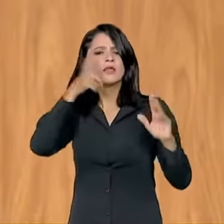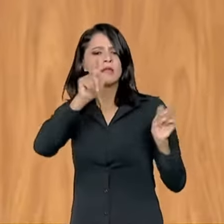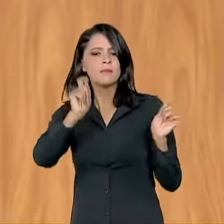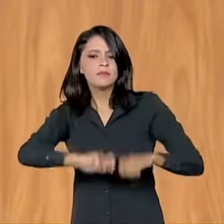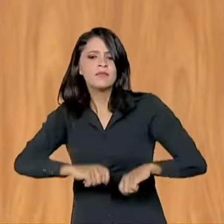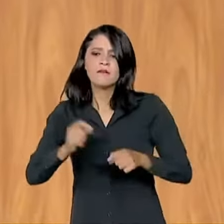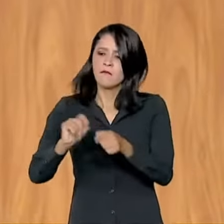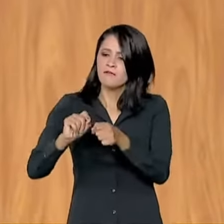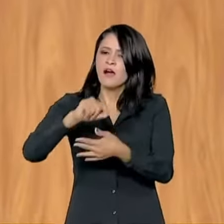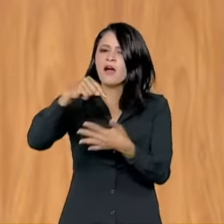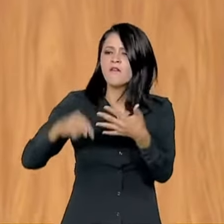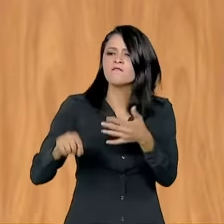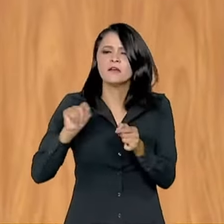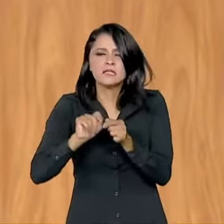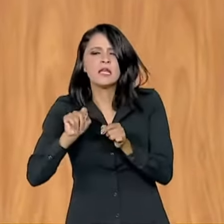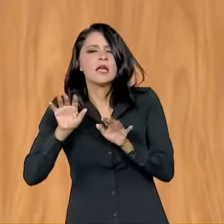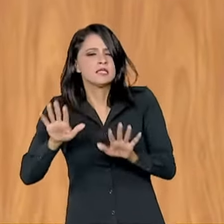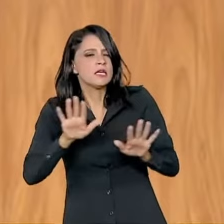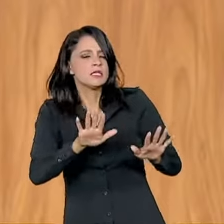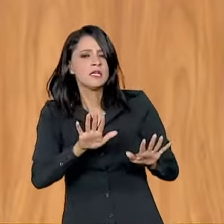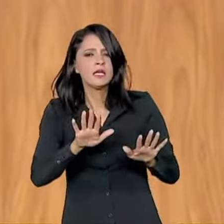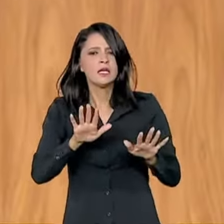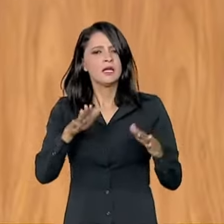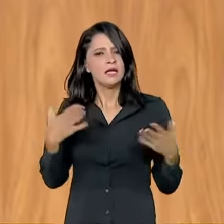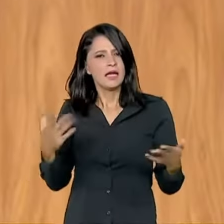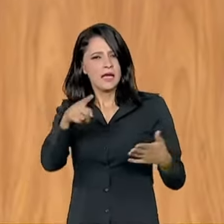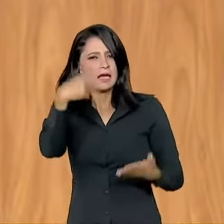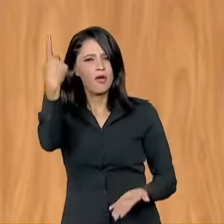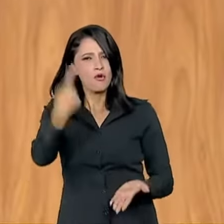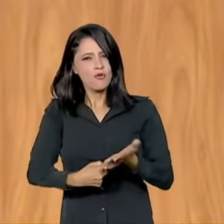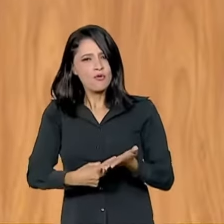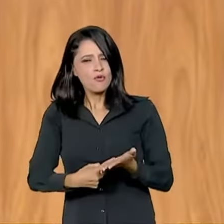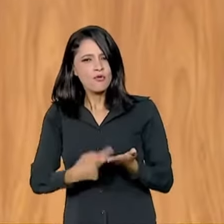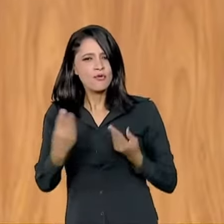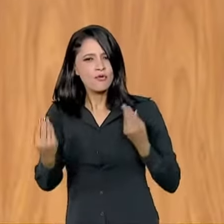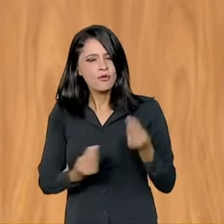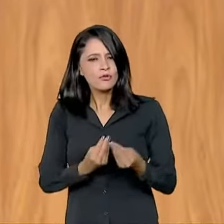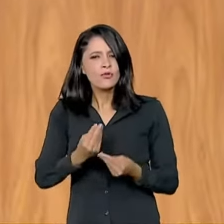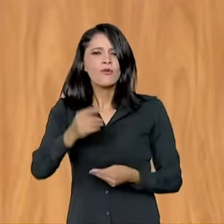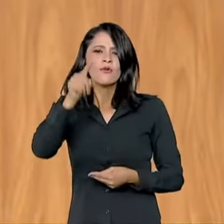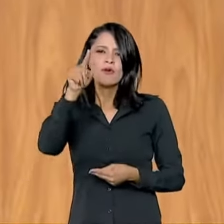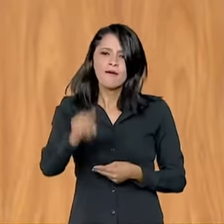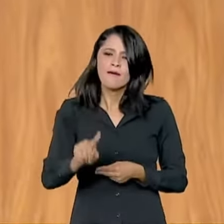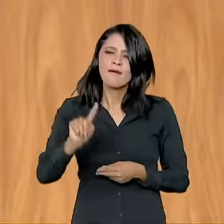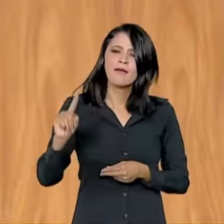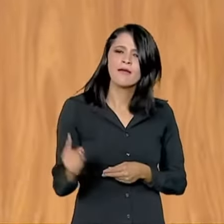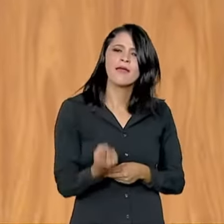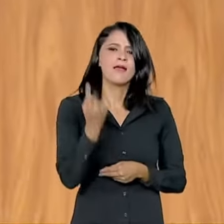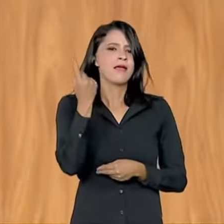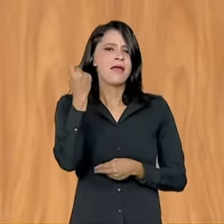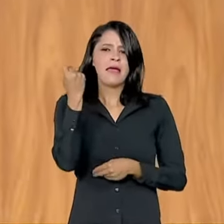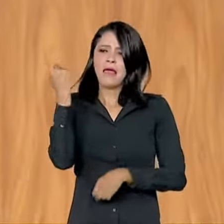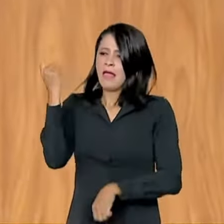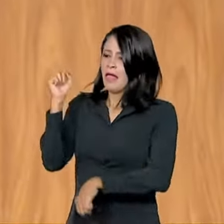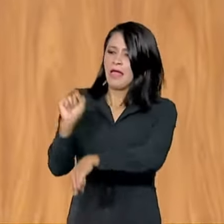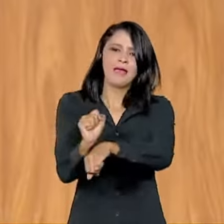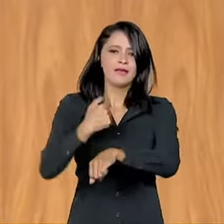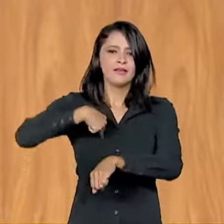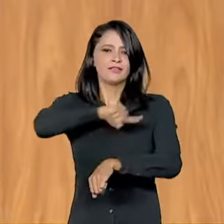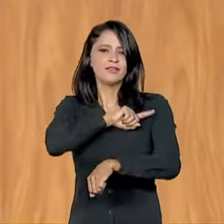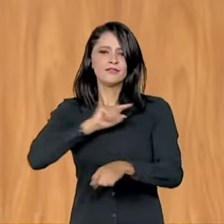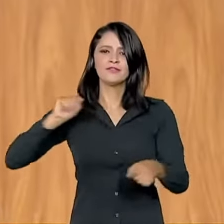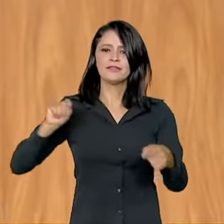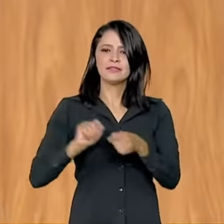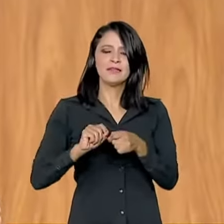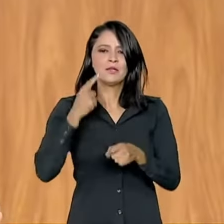biodiversidade, vamos fazer isso, vamos fazer aquilo. E esses acordos são um freio ao que nós estamos fazendo